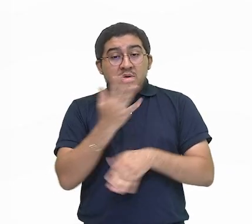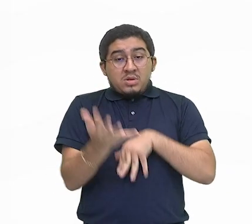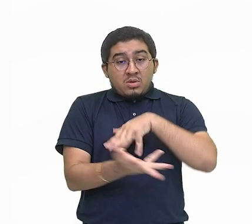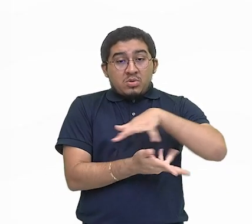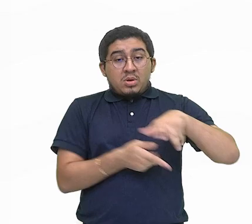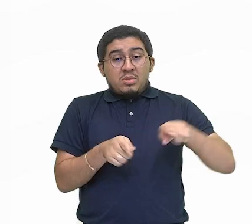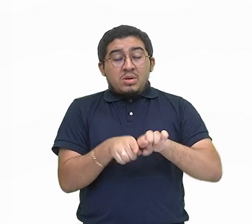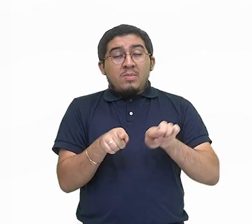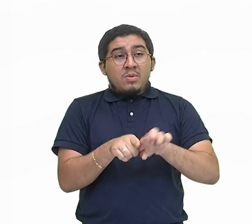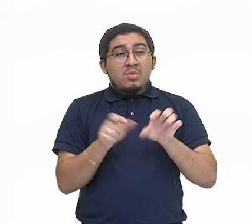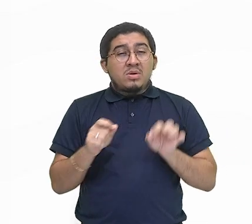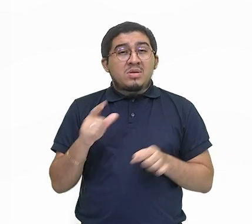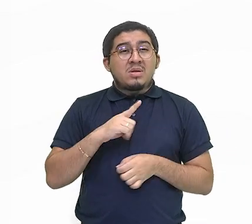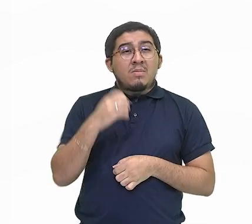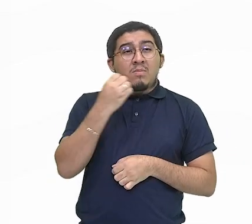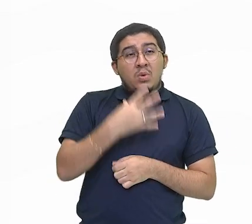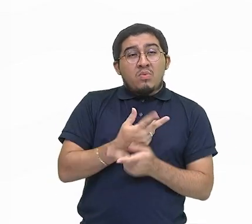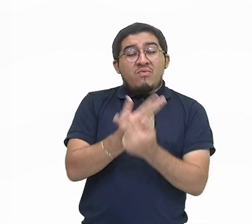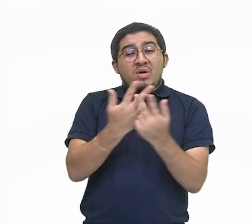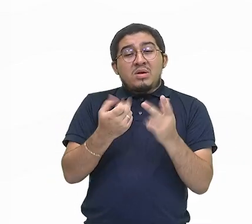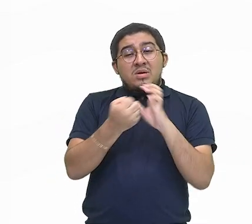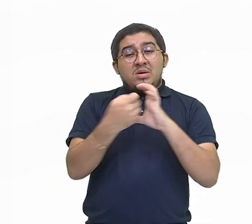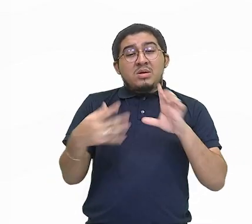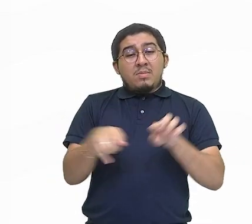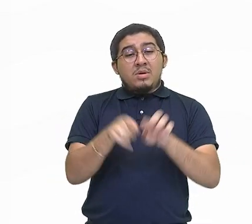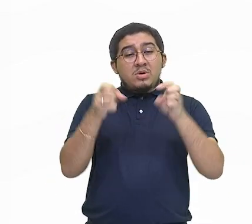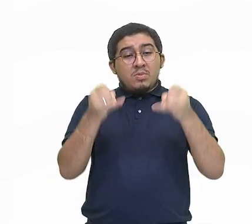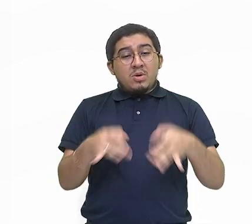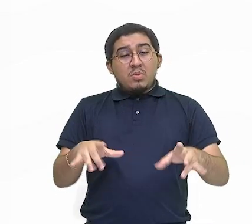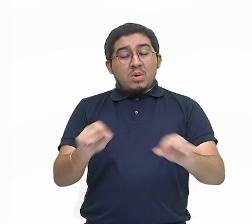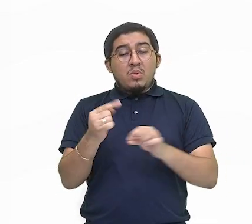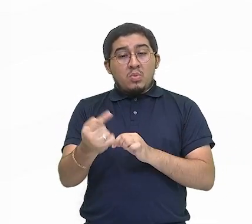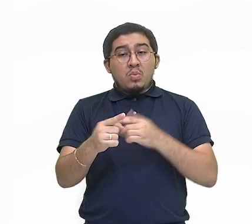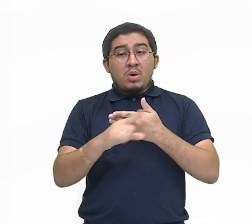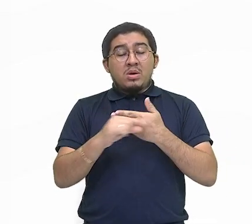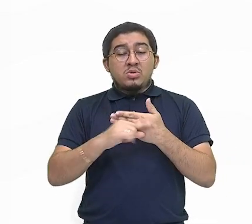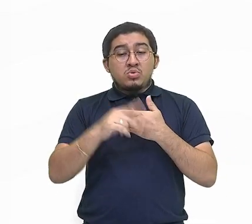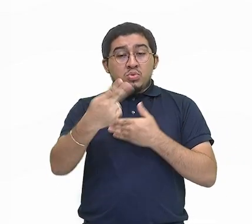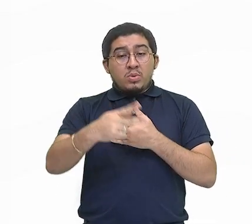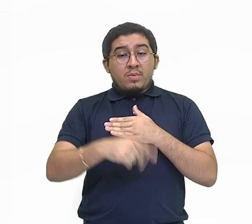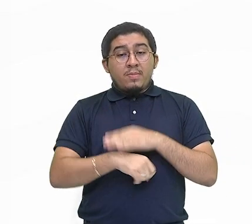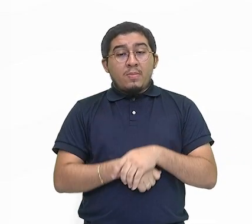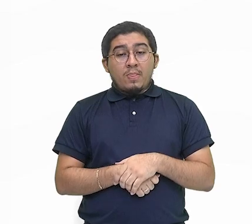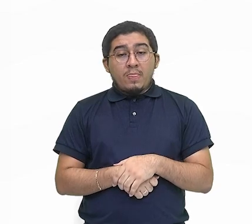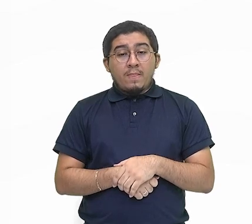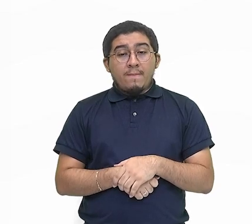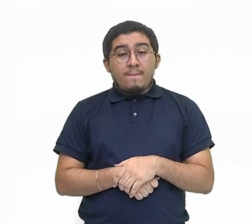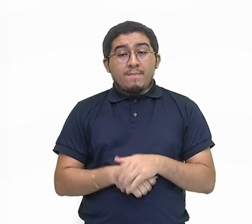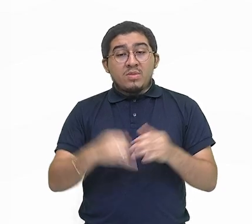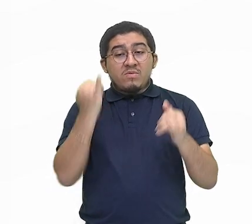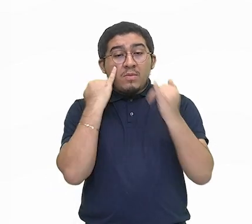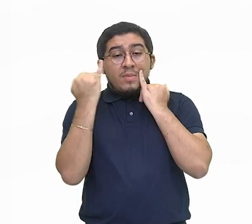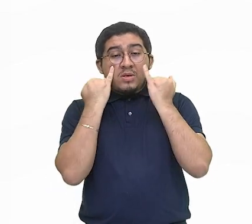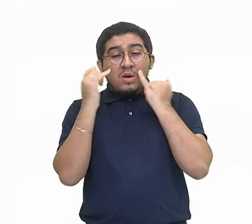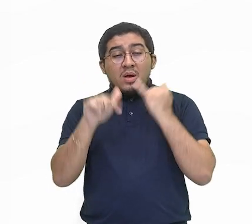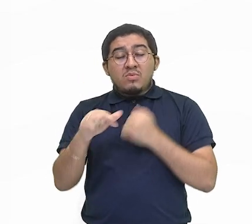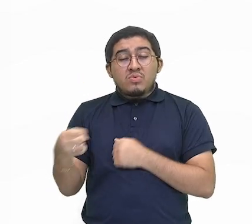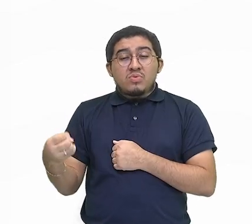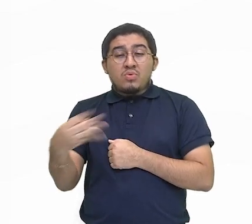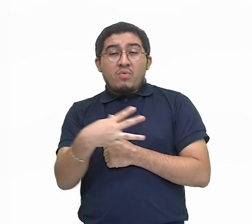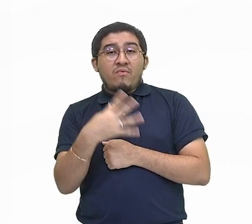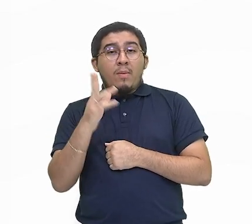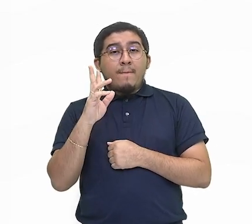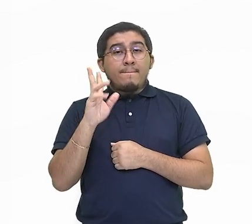muito prestigiada e ela diz o seguinte em um de seus artigos, dados são o novo